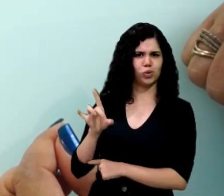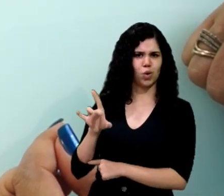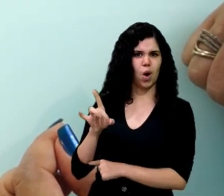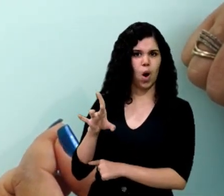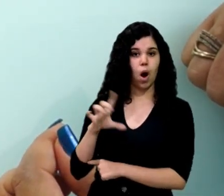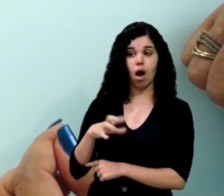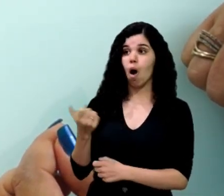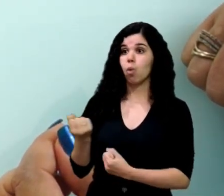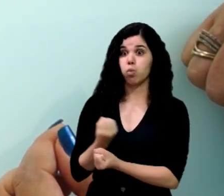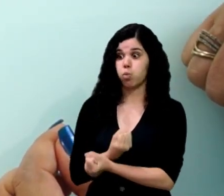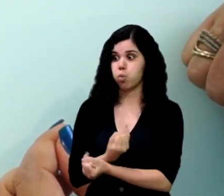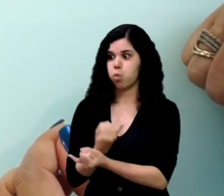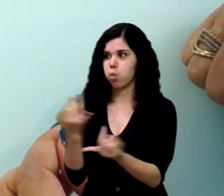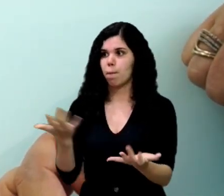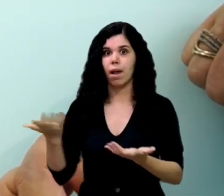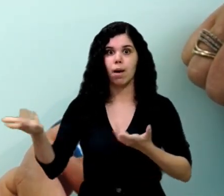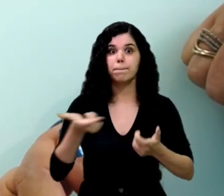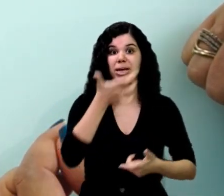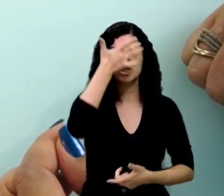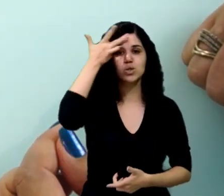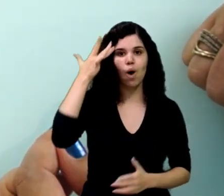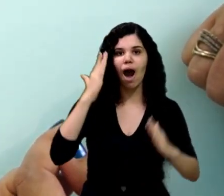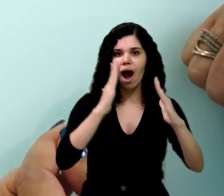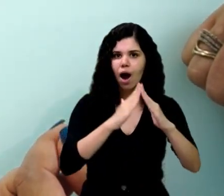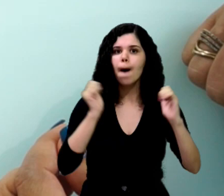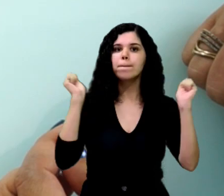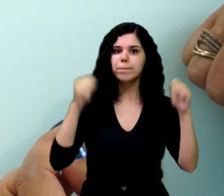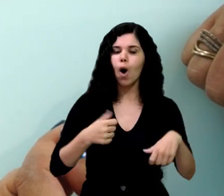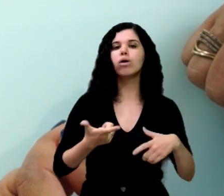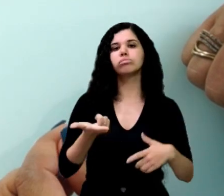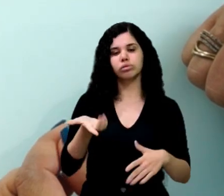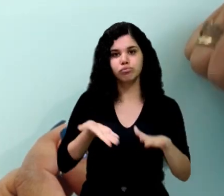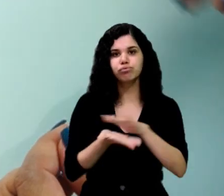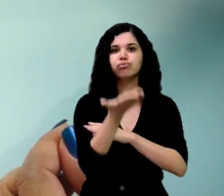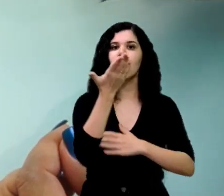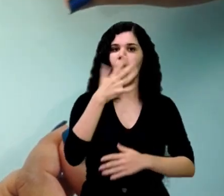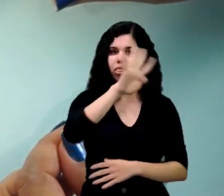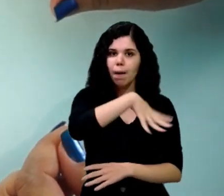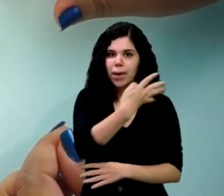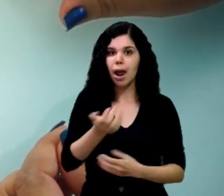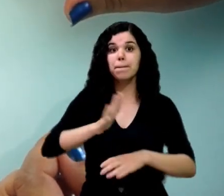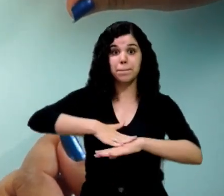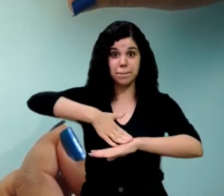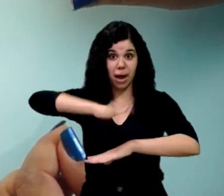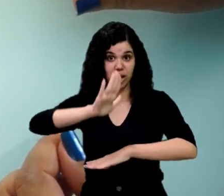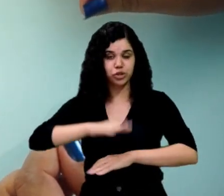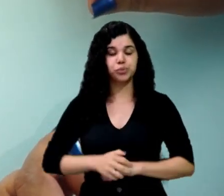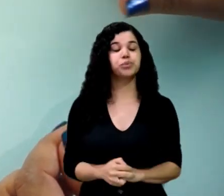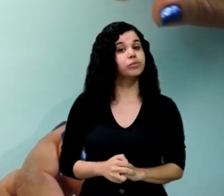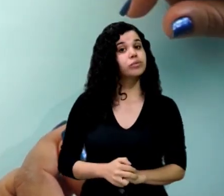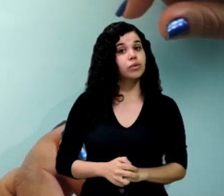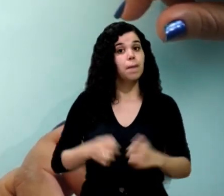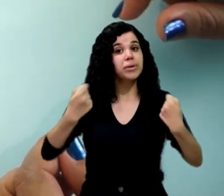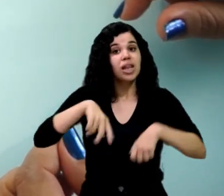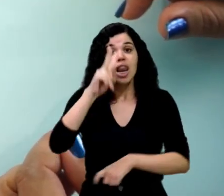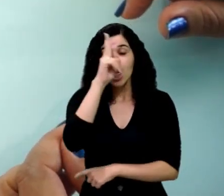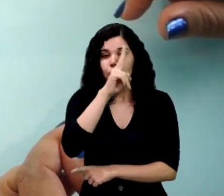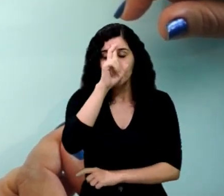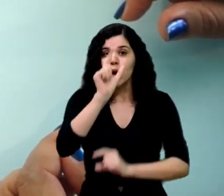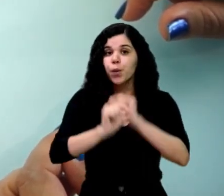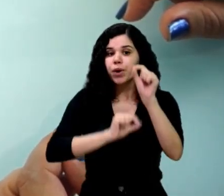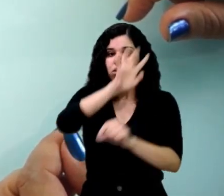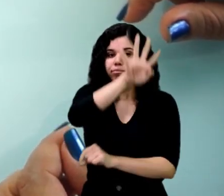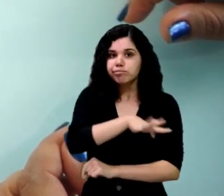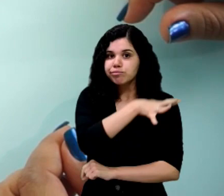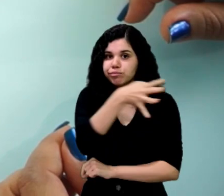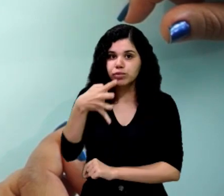mais pessoas tiver na sua casa, mais quadro valor de lugar você precisa fazer, tá certo? Lembrando que nesse quadro valor de lugar que